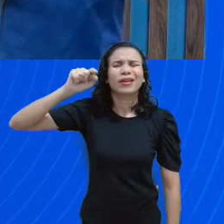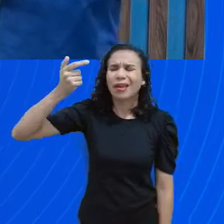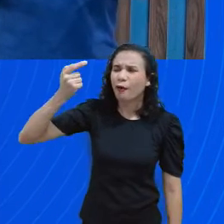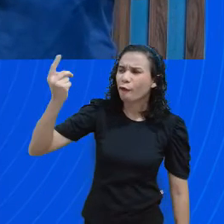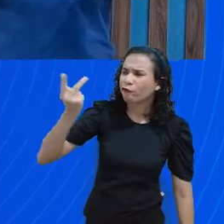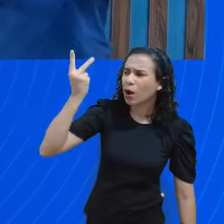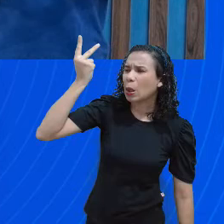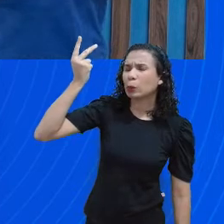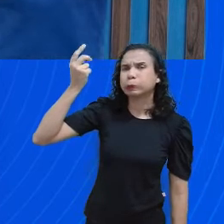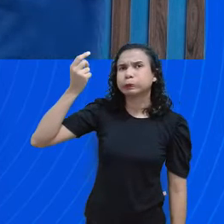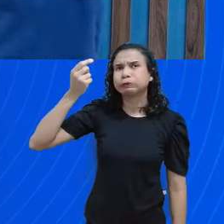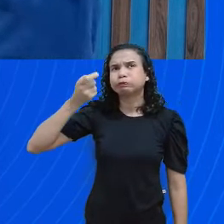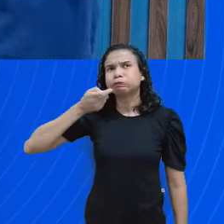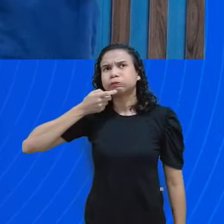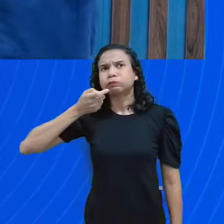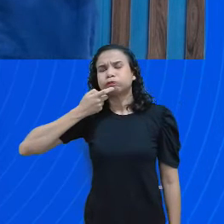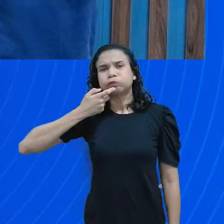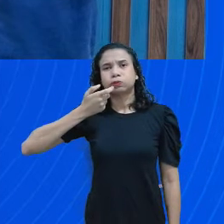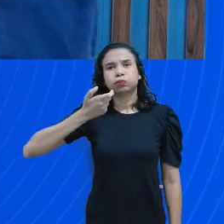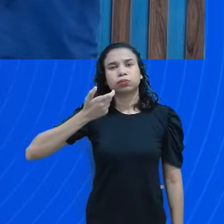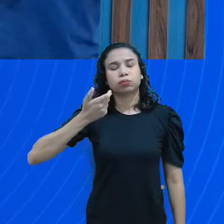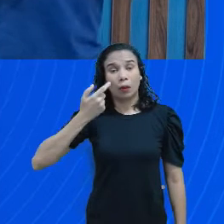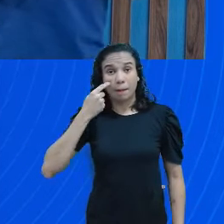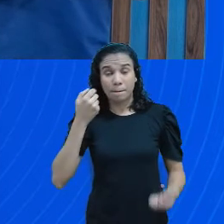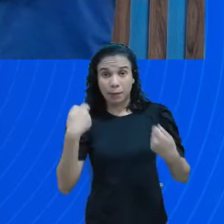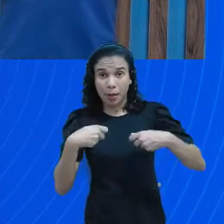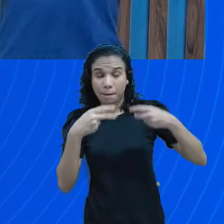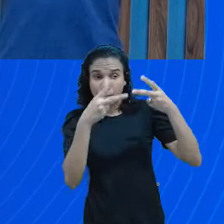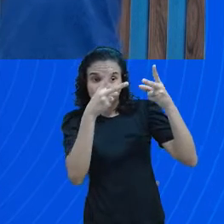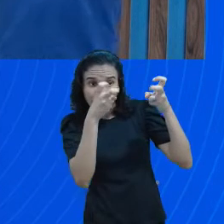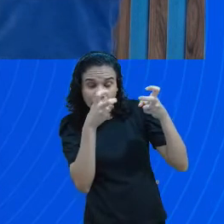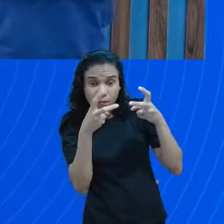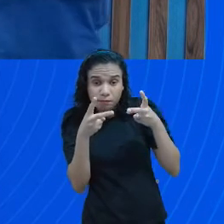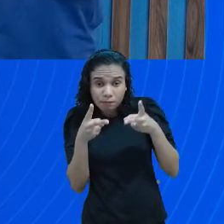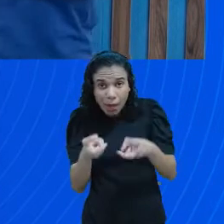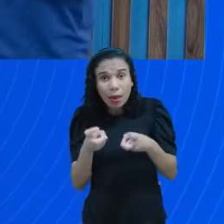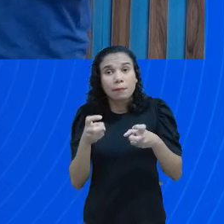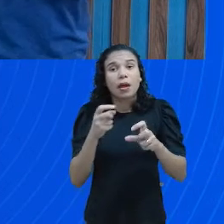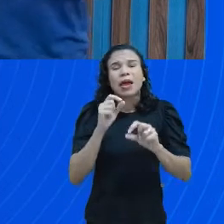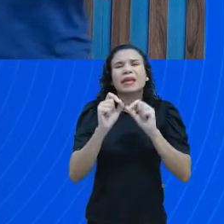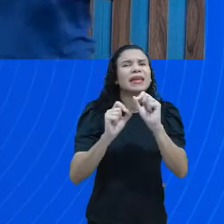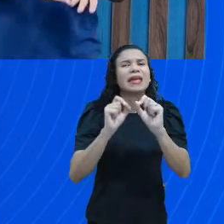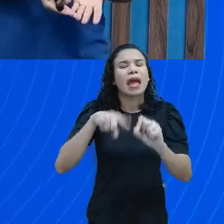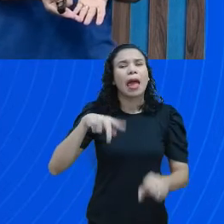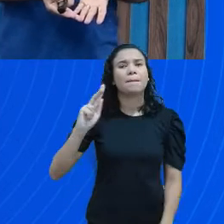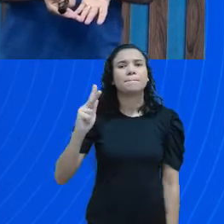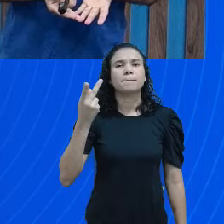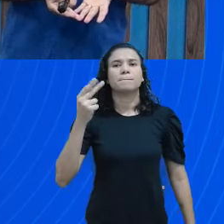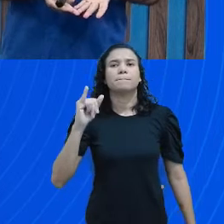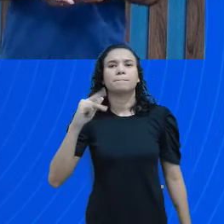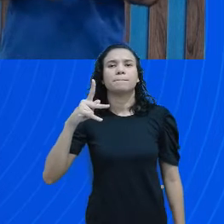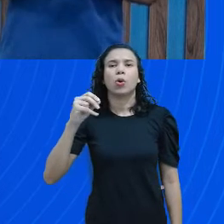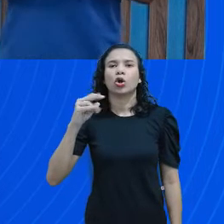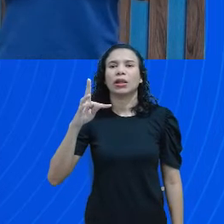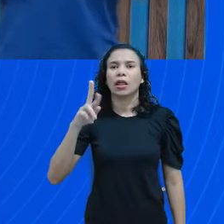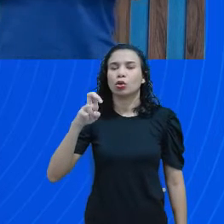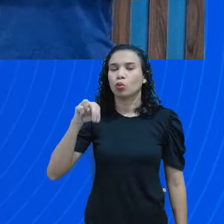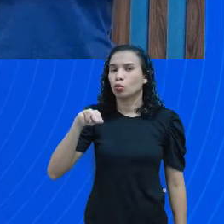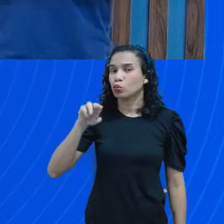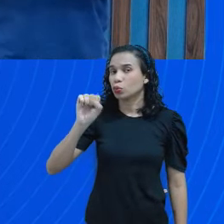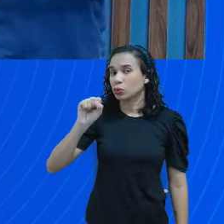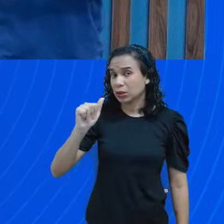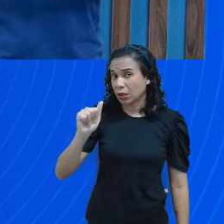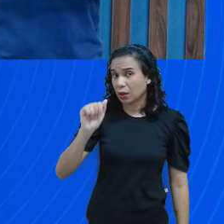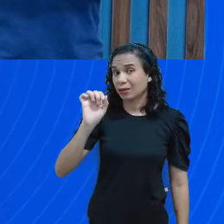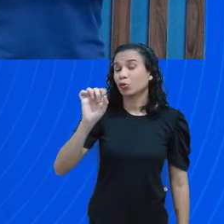valor de x? Aí a primeira coisa que você vai fazer é identificar quem é a hipotenusa, porque começa com ela. A hipotenusa